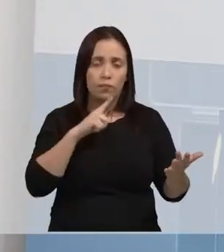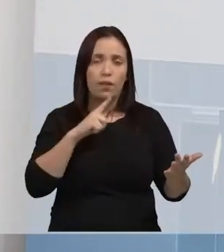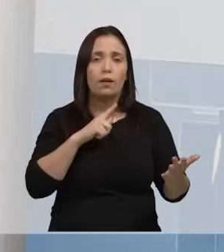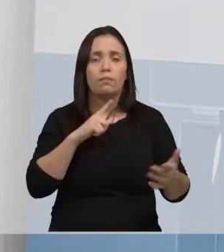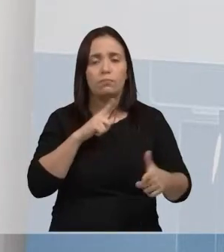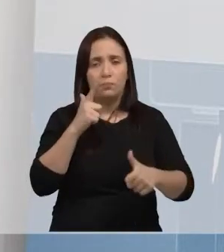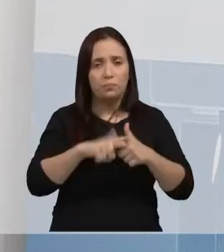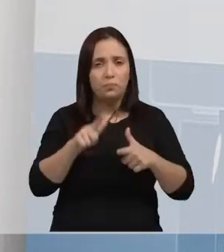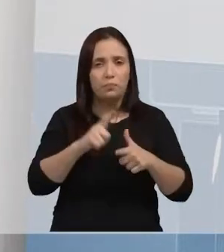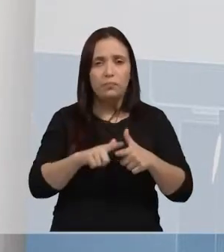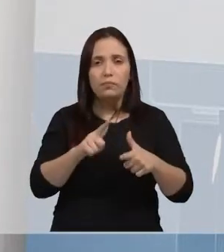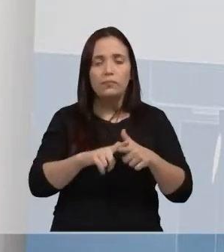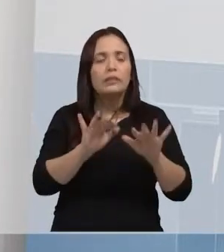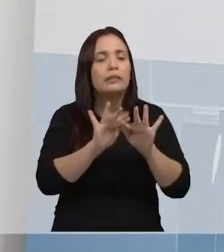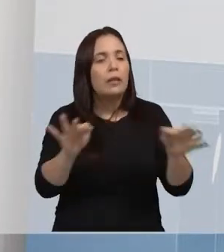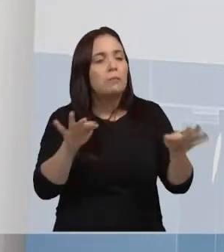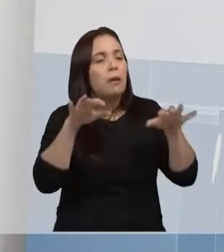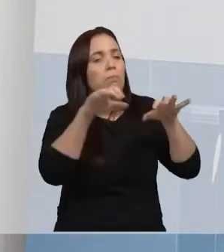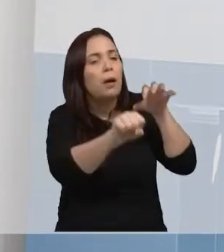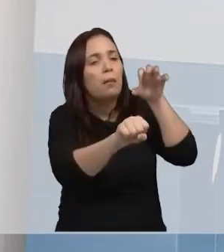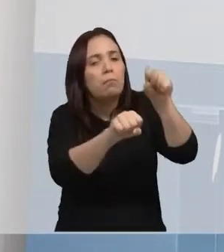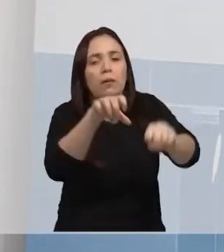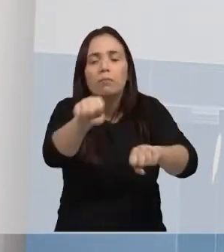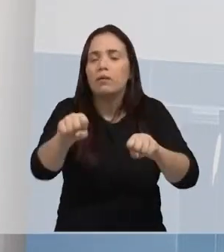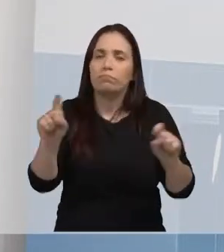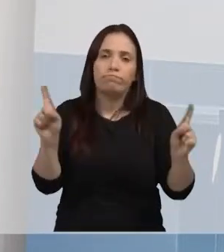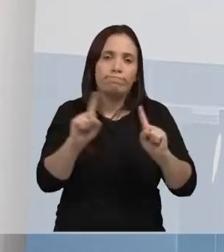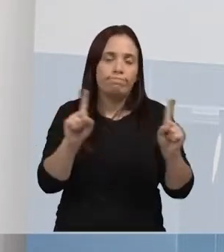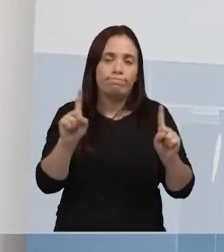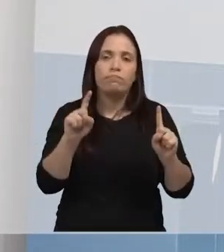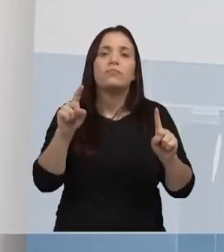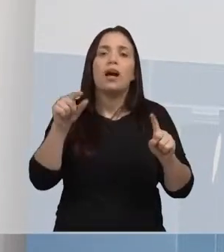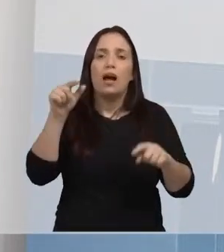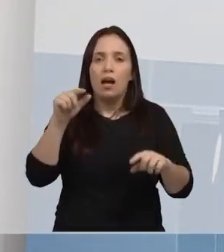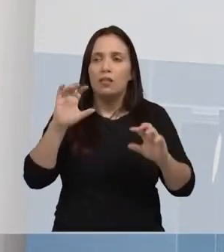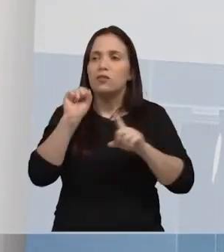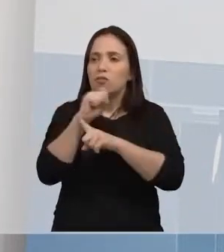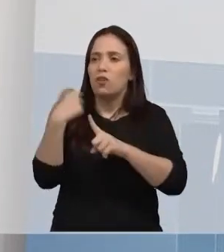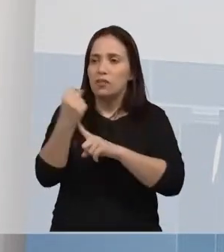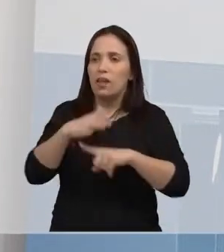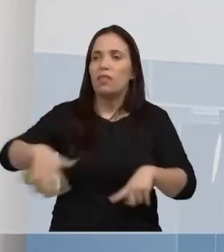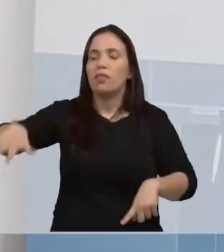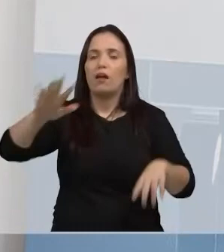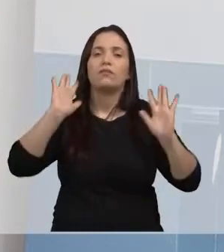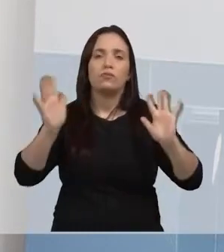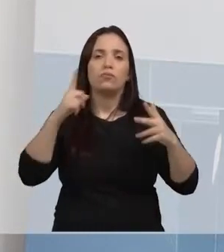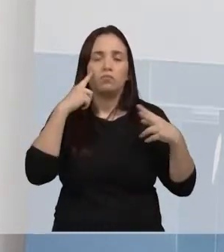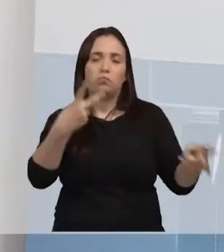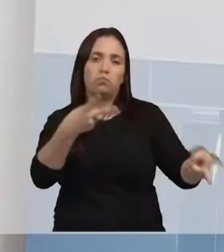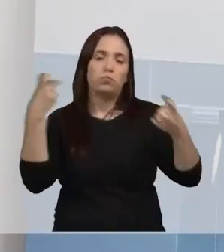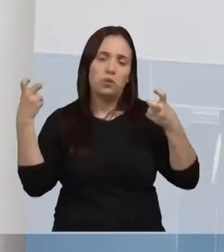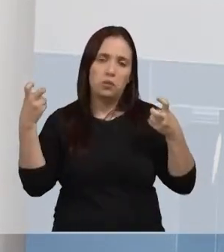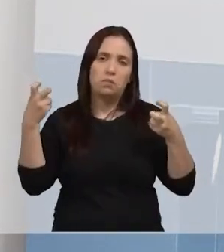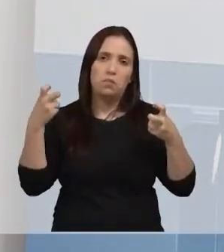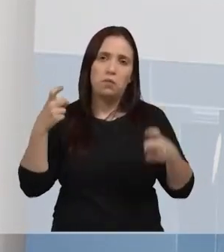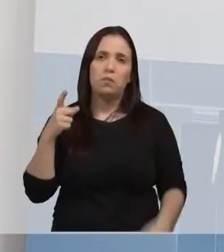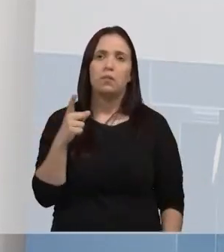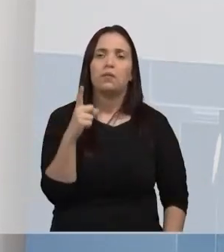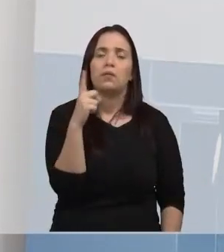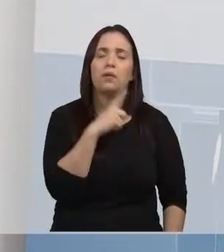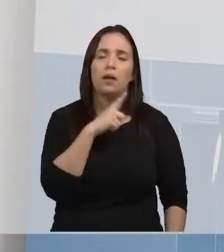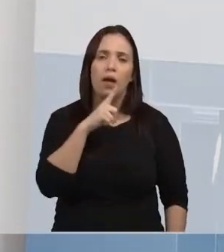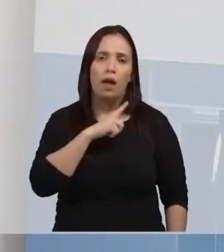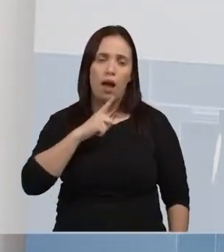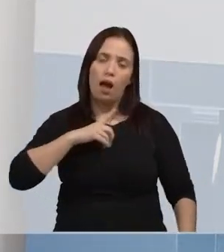juvenis de campanha, apesar de ser pessoas que não são jovens, mas parece arroubos juvenis. Todos